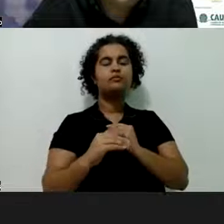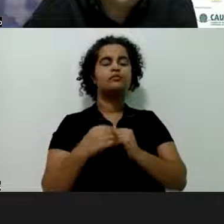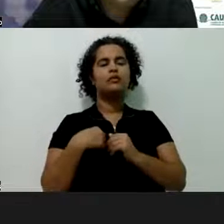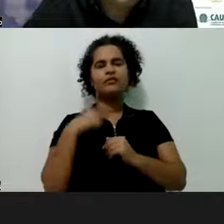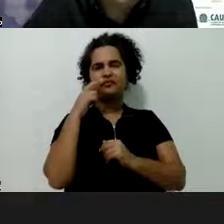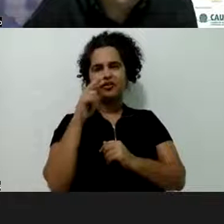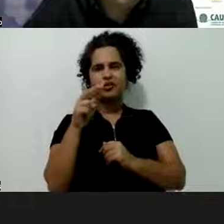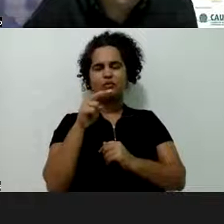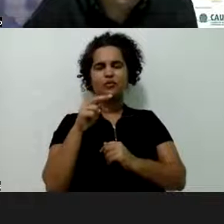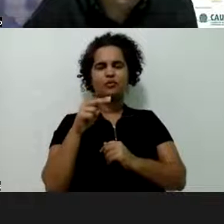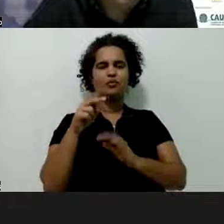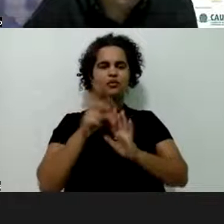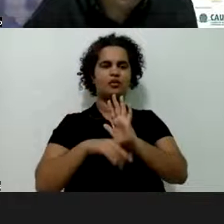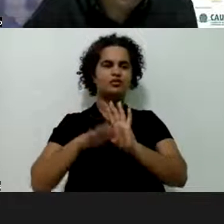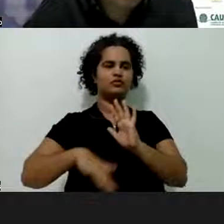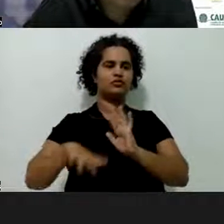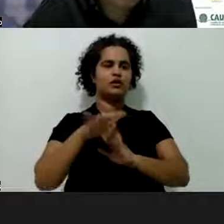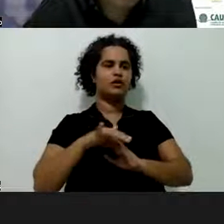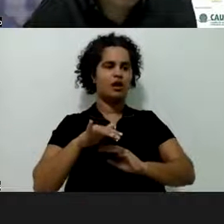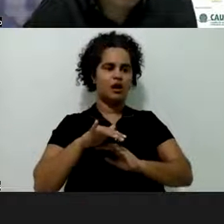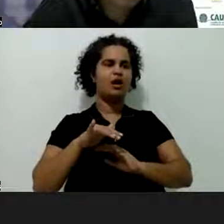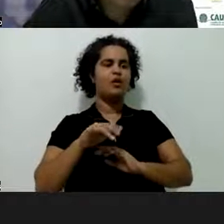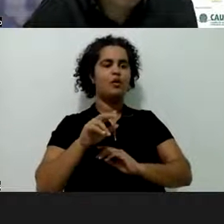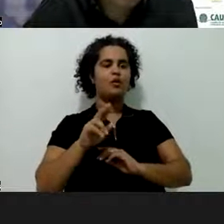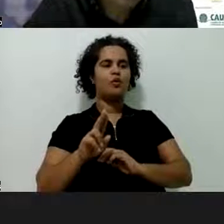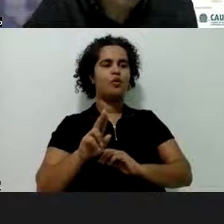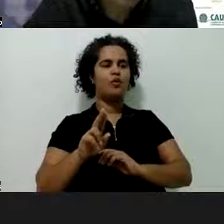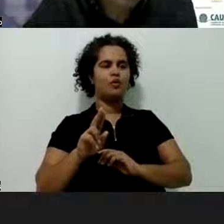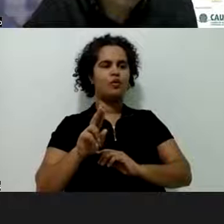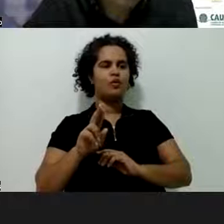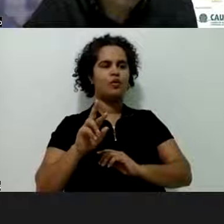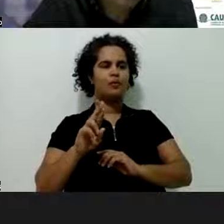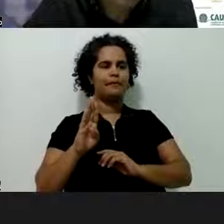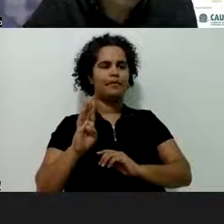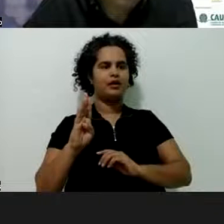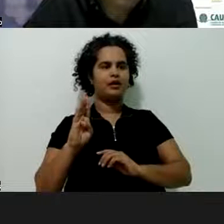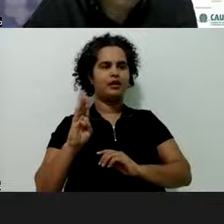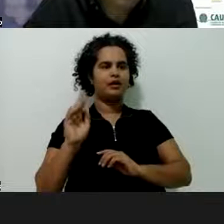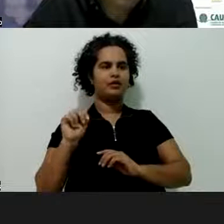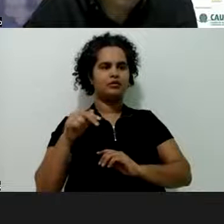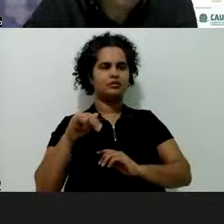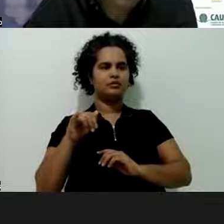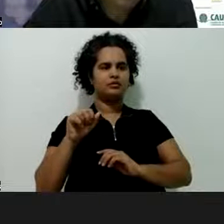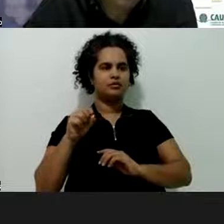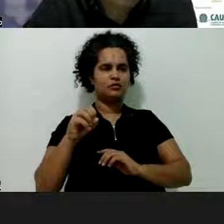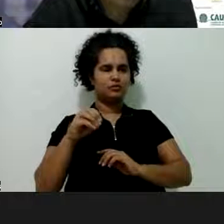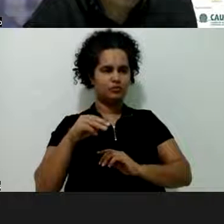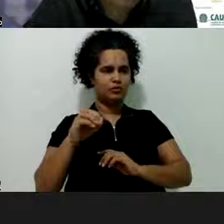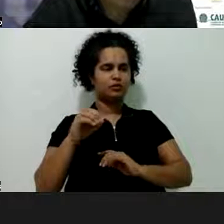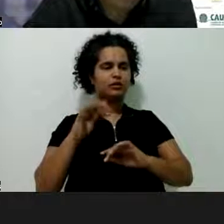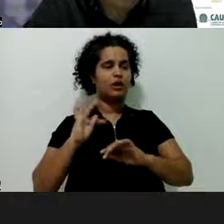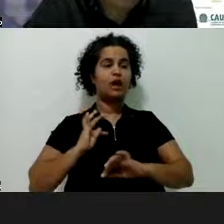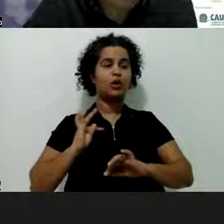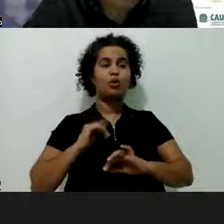o urbanismo tático ele não prevê essa questão da pavimentação, né? E esse projeto, como são lotes, ele já